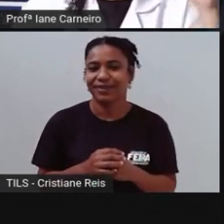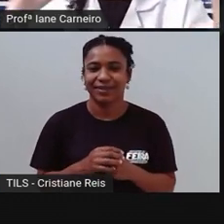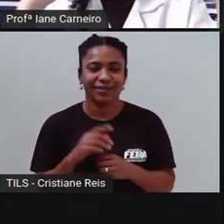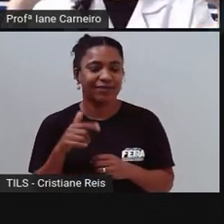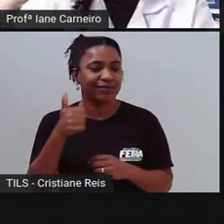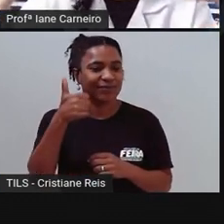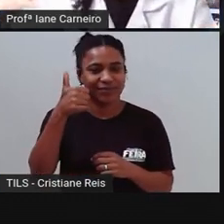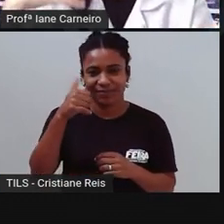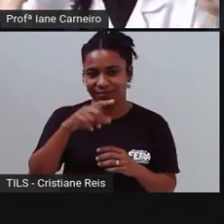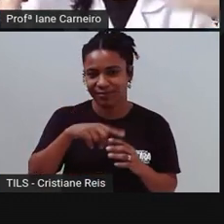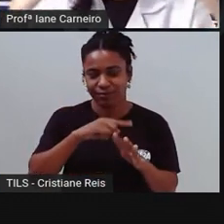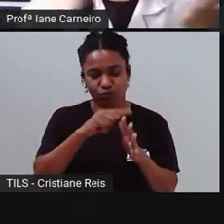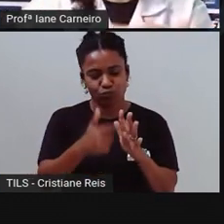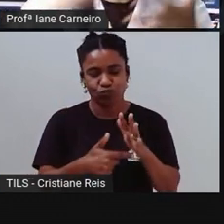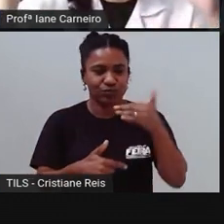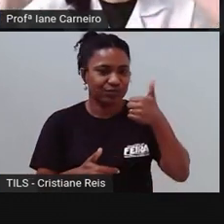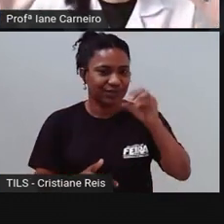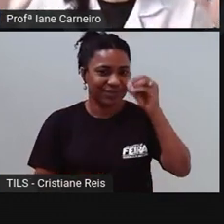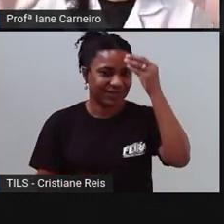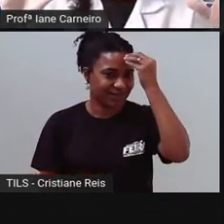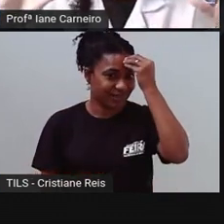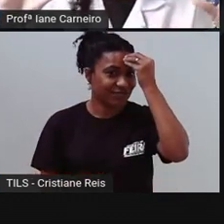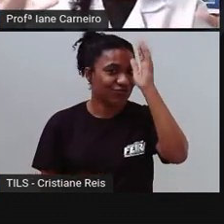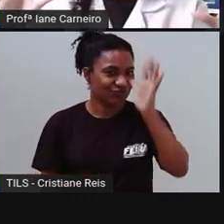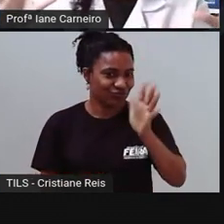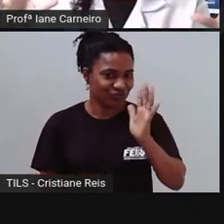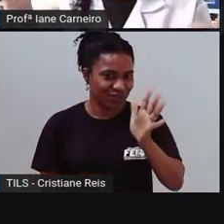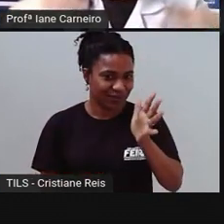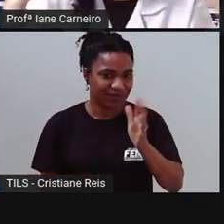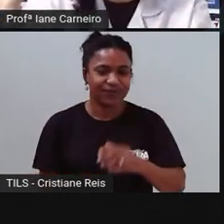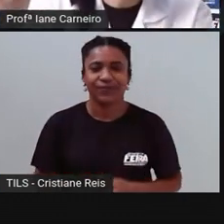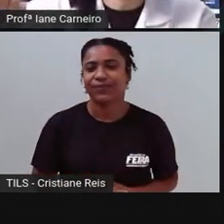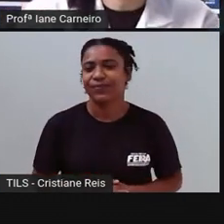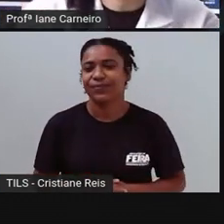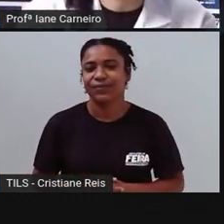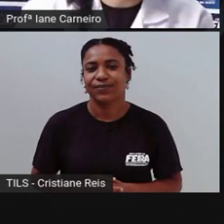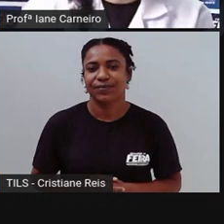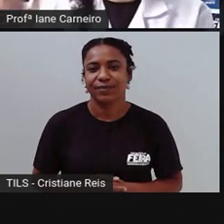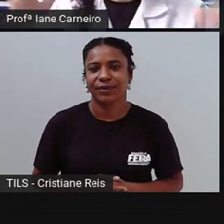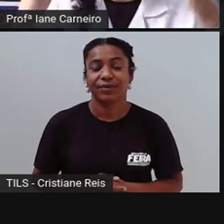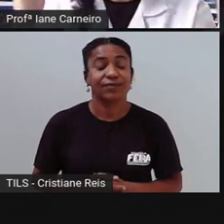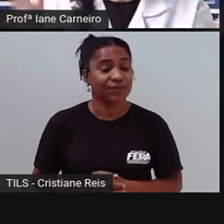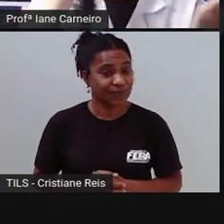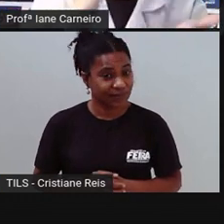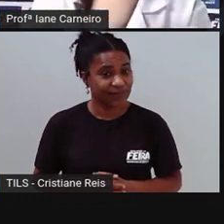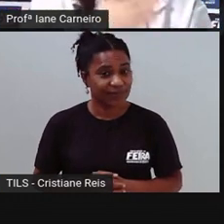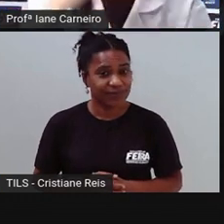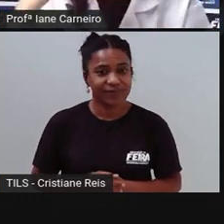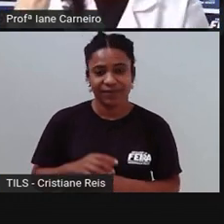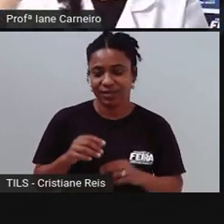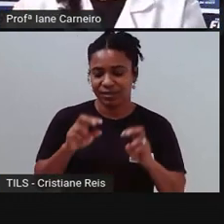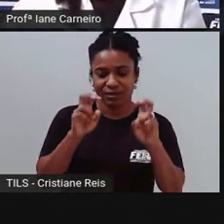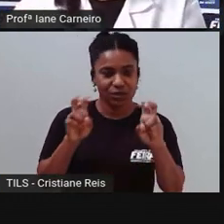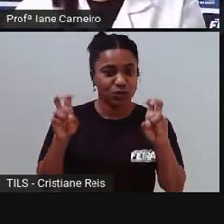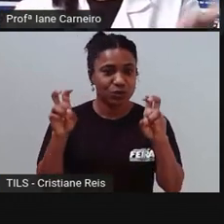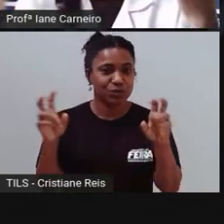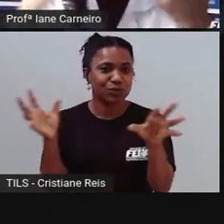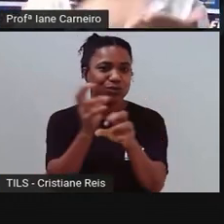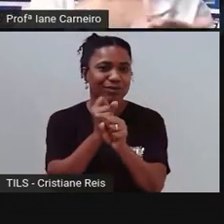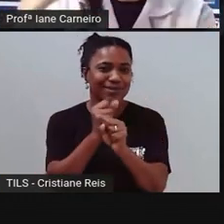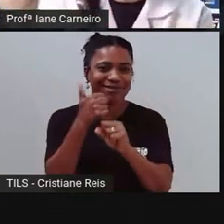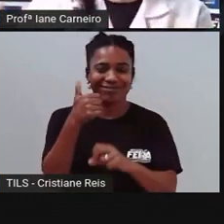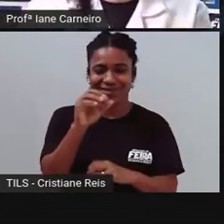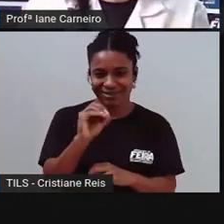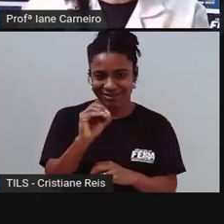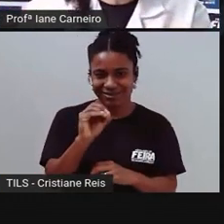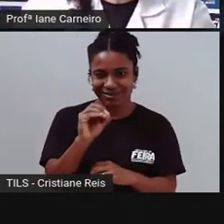eu posso, né, já decorar isso, memorizar, na verdade, né, que 5 mais 5 é 10,